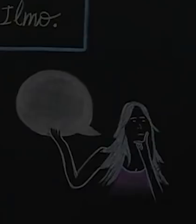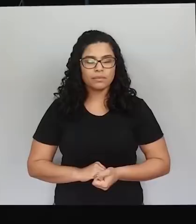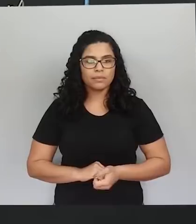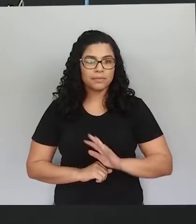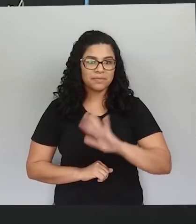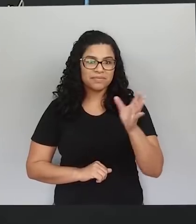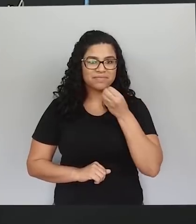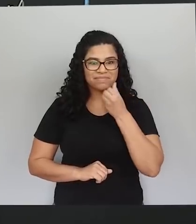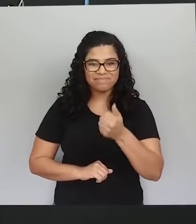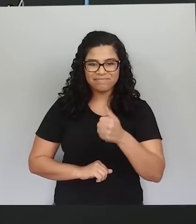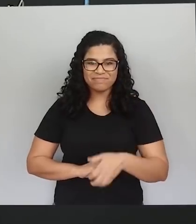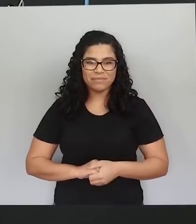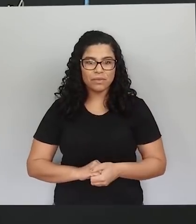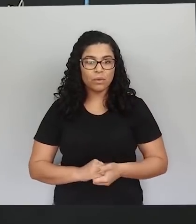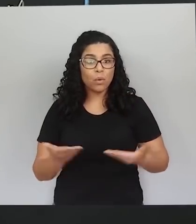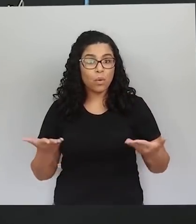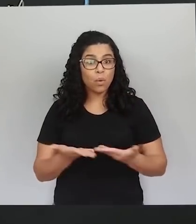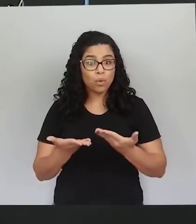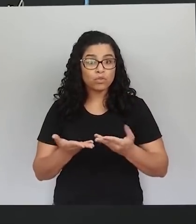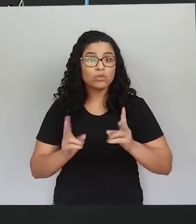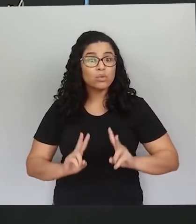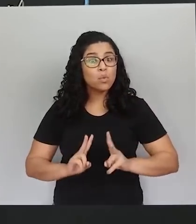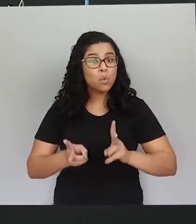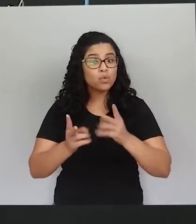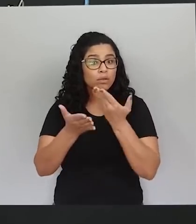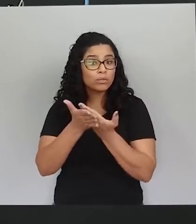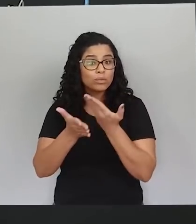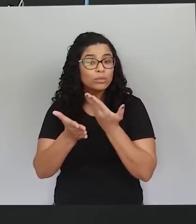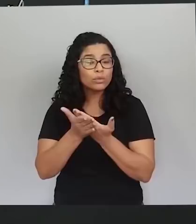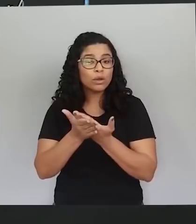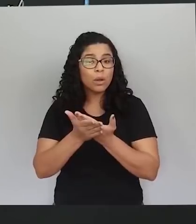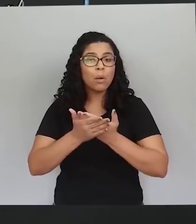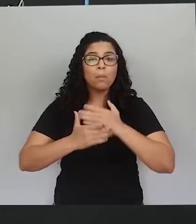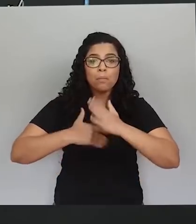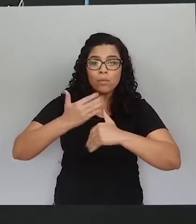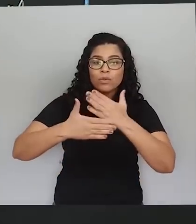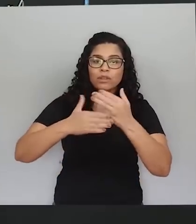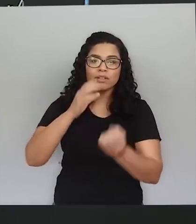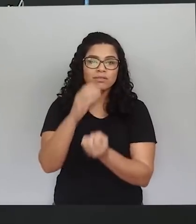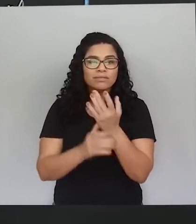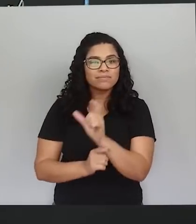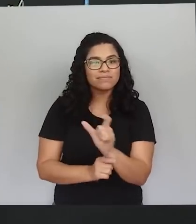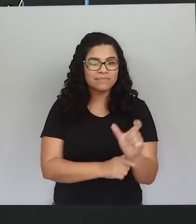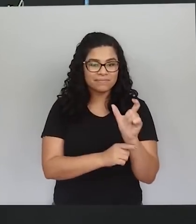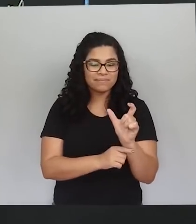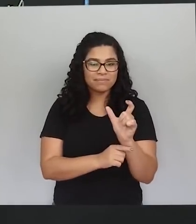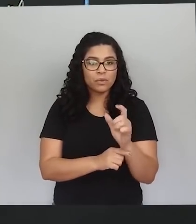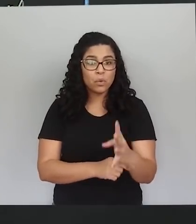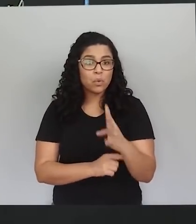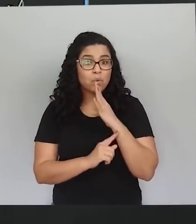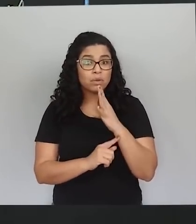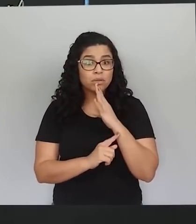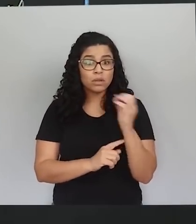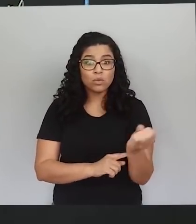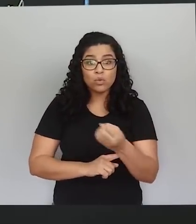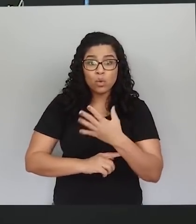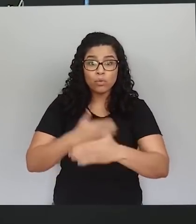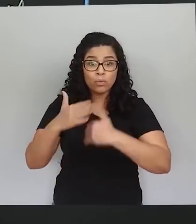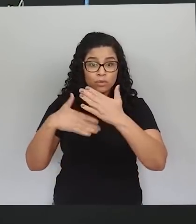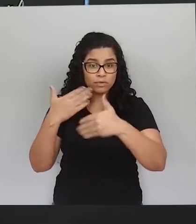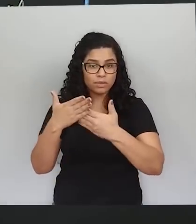tempo, eu descobri ser feliz apesar da cegueira.